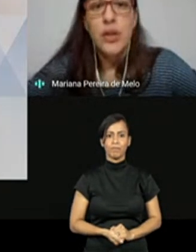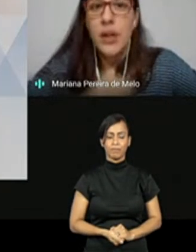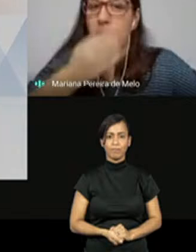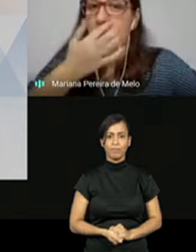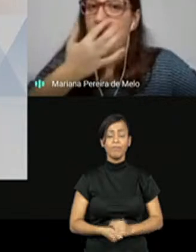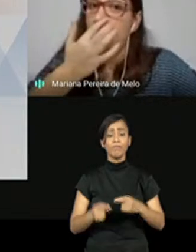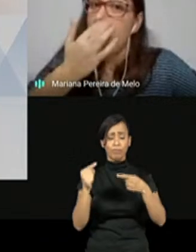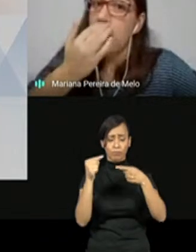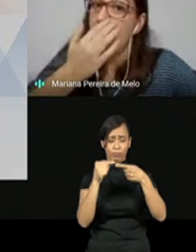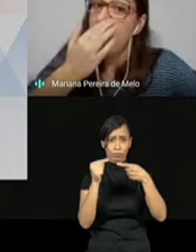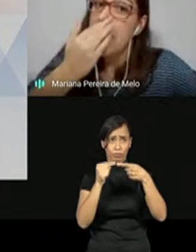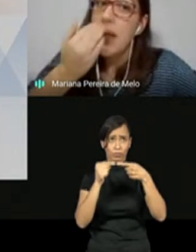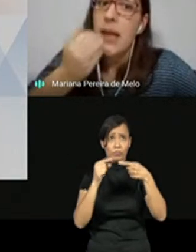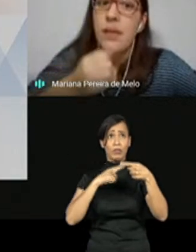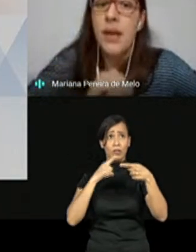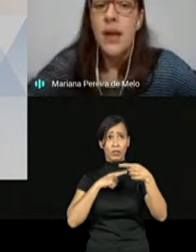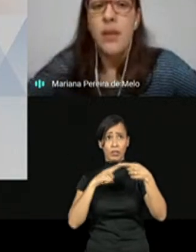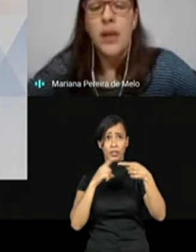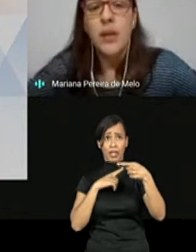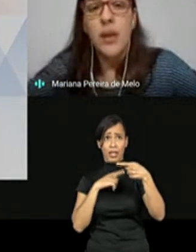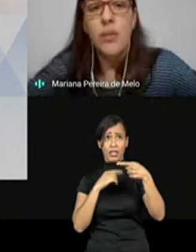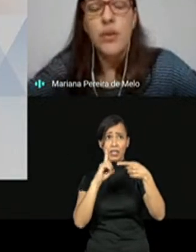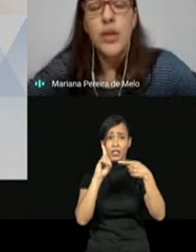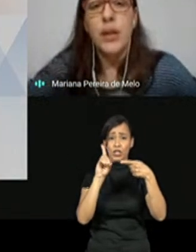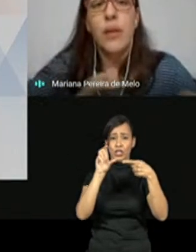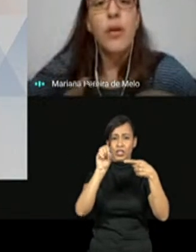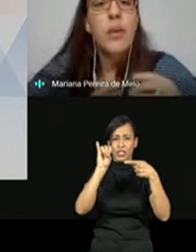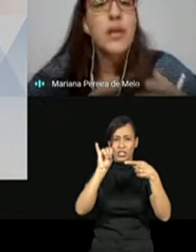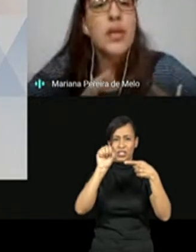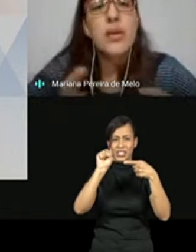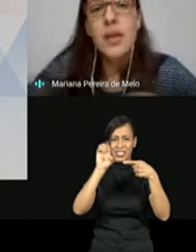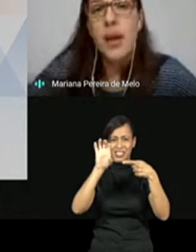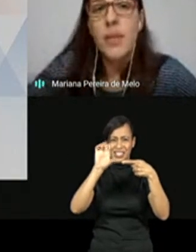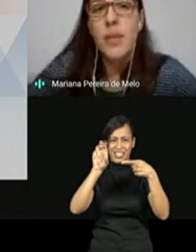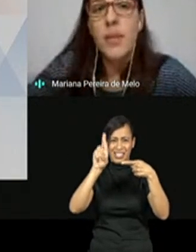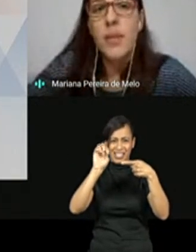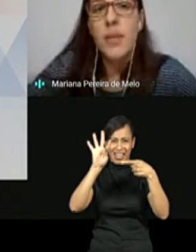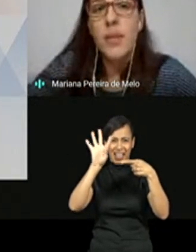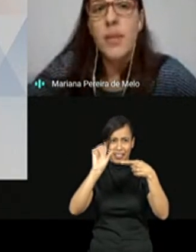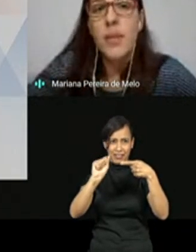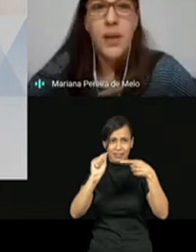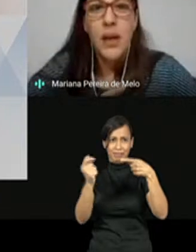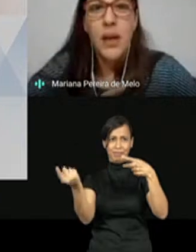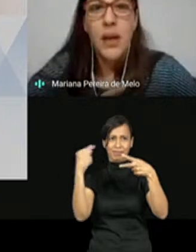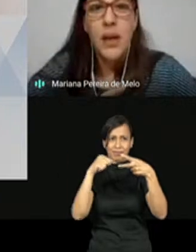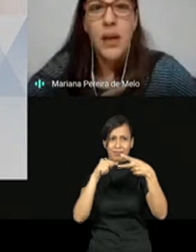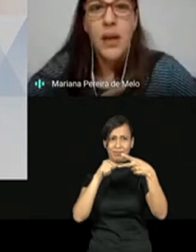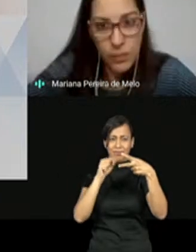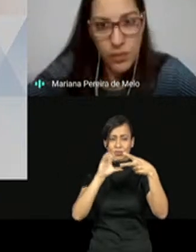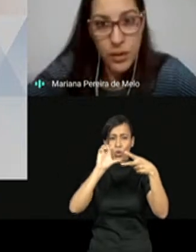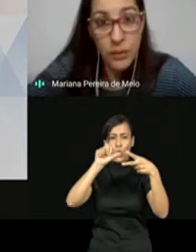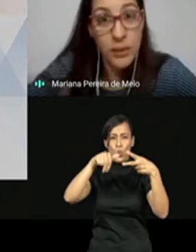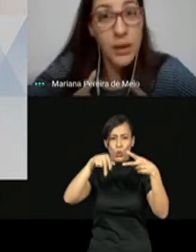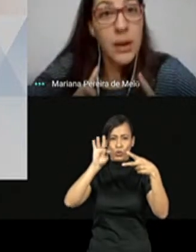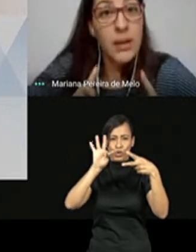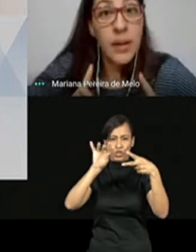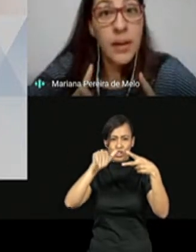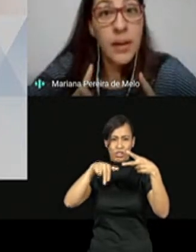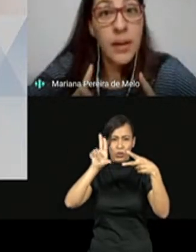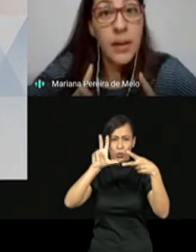A gente tem variável aleatória discreta e variável aleatória contínua. Como a gente sabe se é uma variável discreta ou uma variável